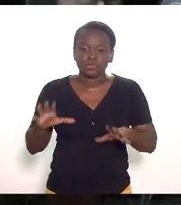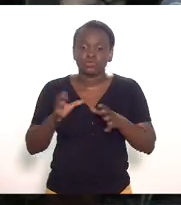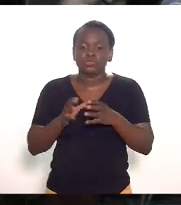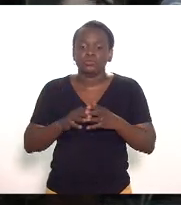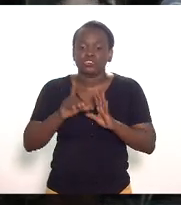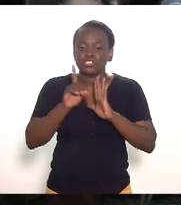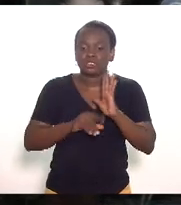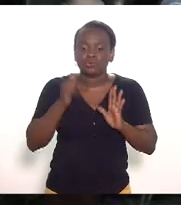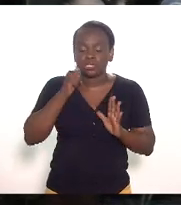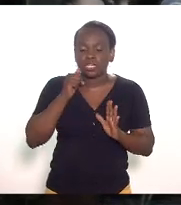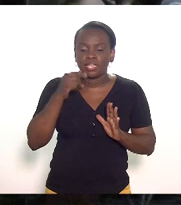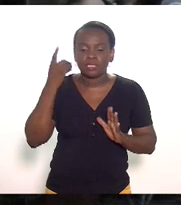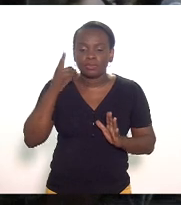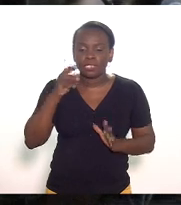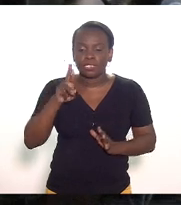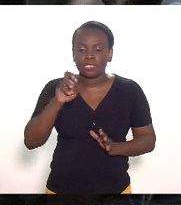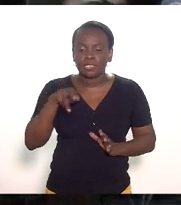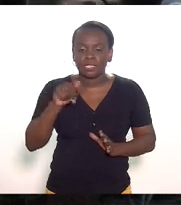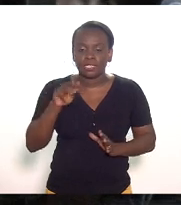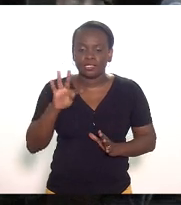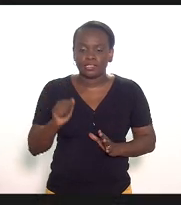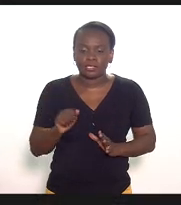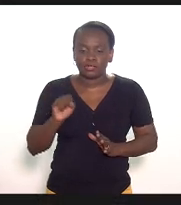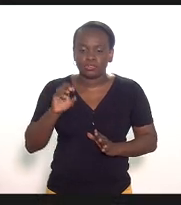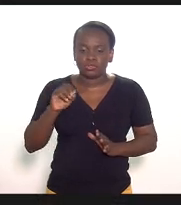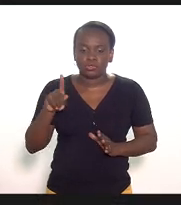Mulher, deputada Renata Souza.